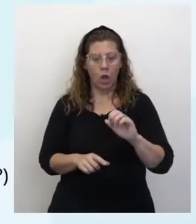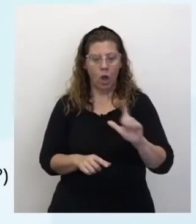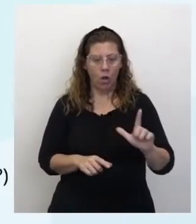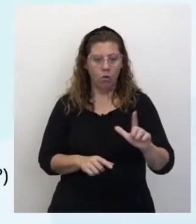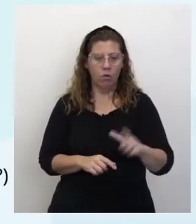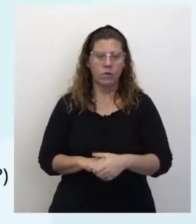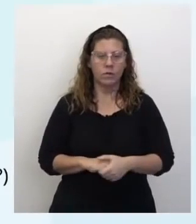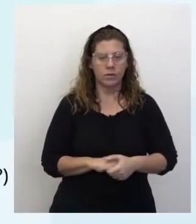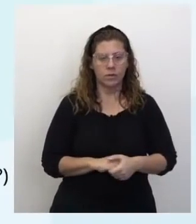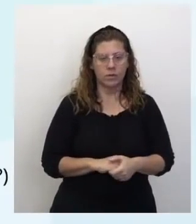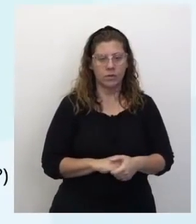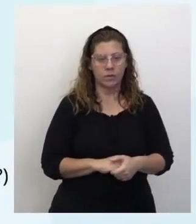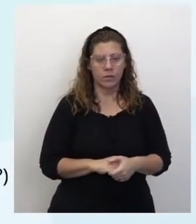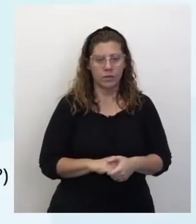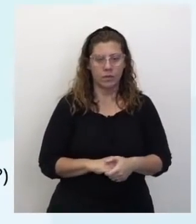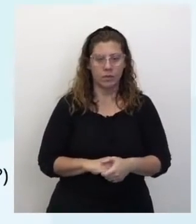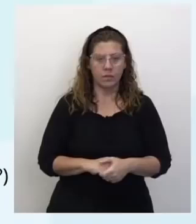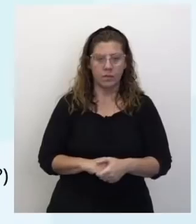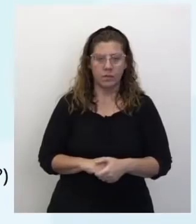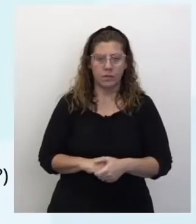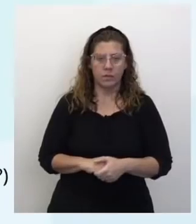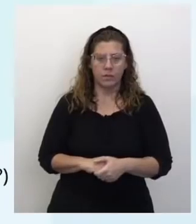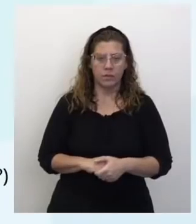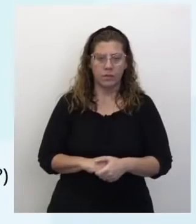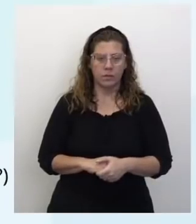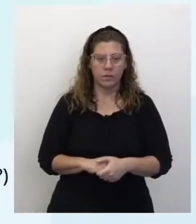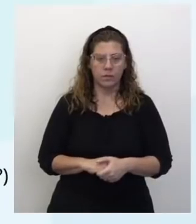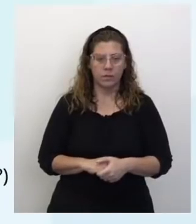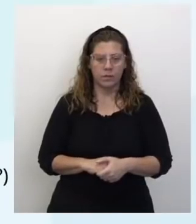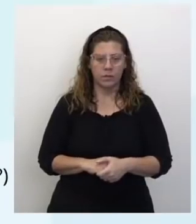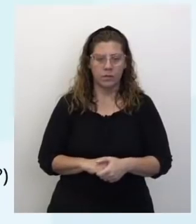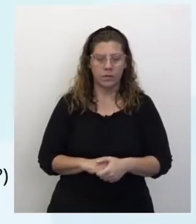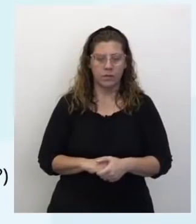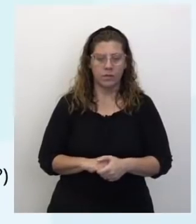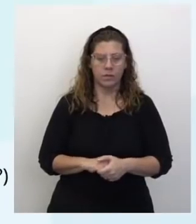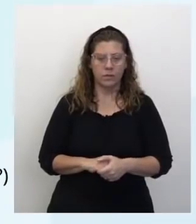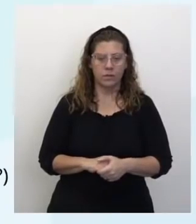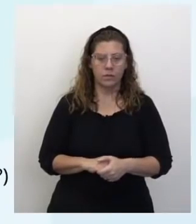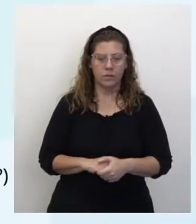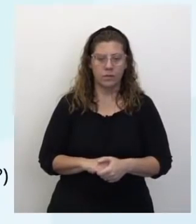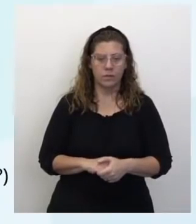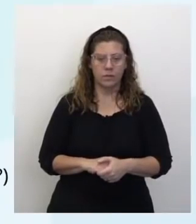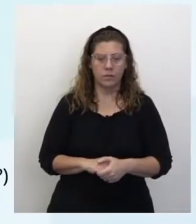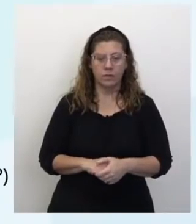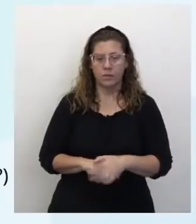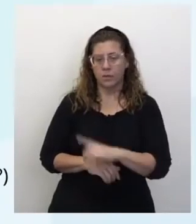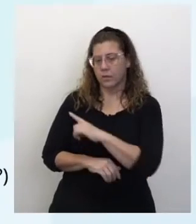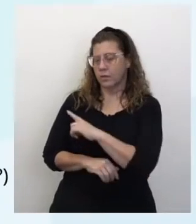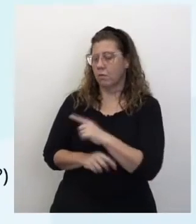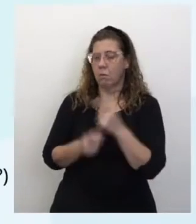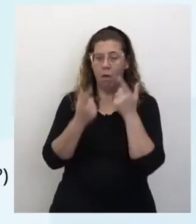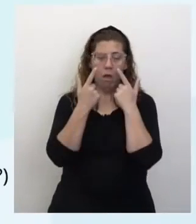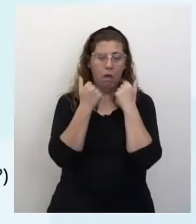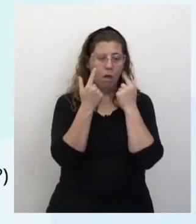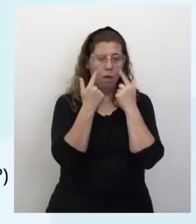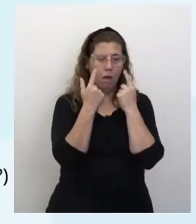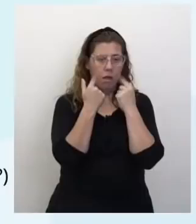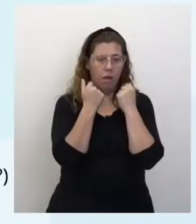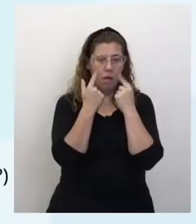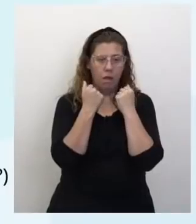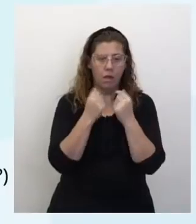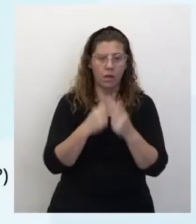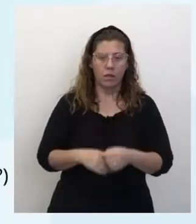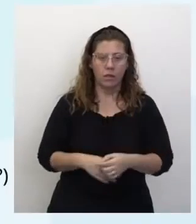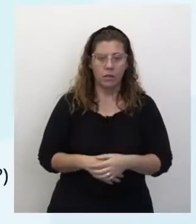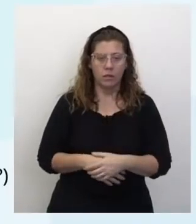Laugh Out Loud, né? Que é tá dando risada. Pode ser esse aqui. Tem o Crying, que é chorando, já tá aqui também, né? Que tá perdido